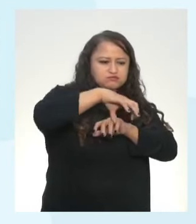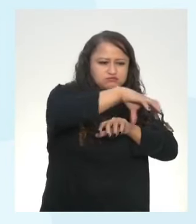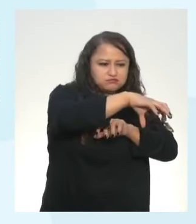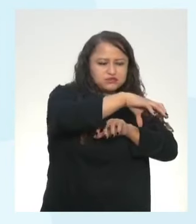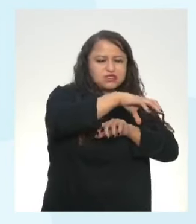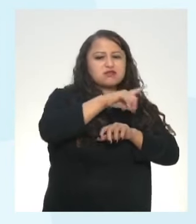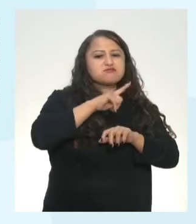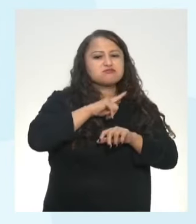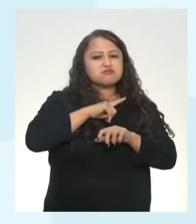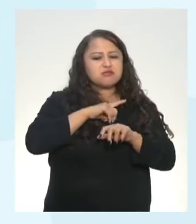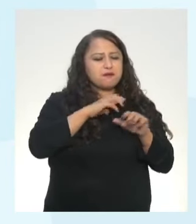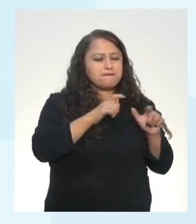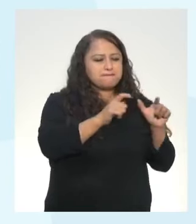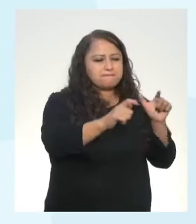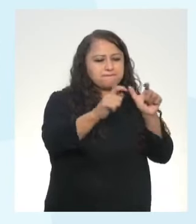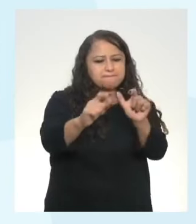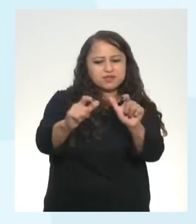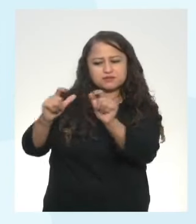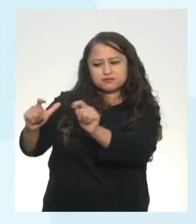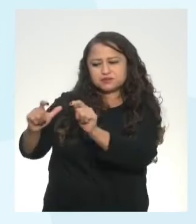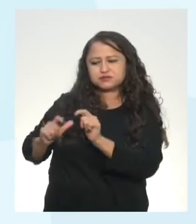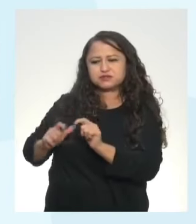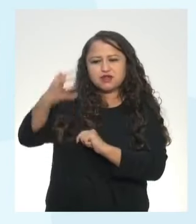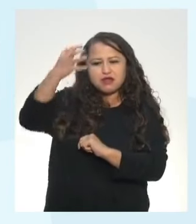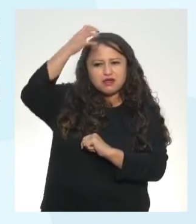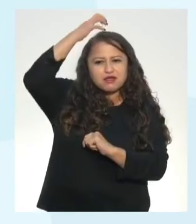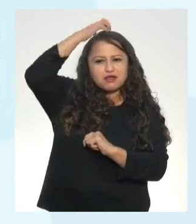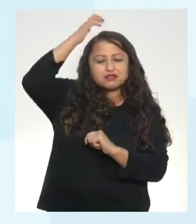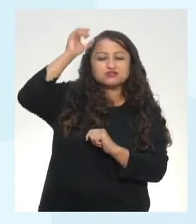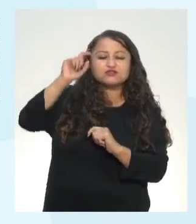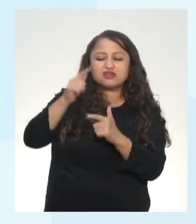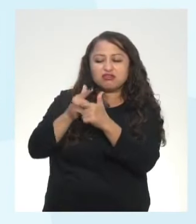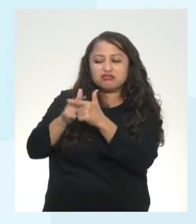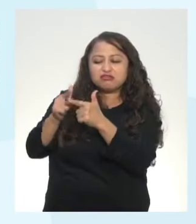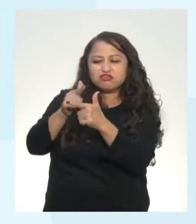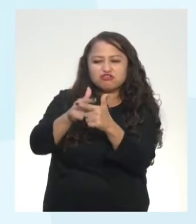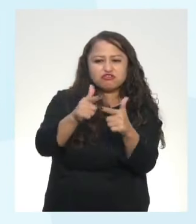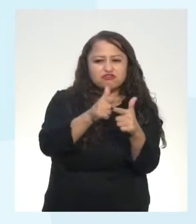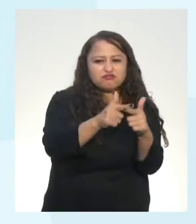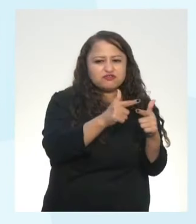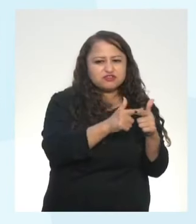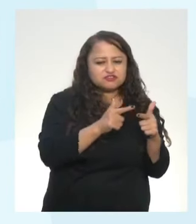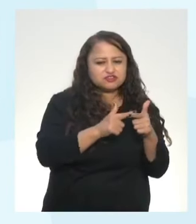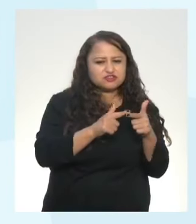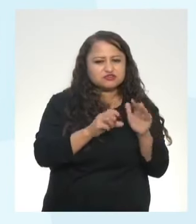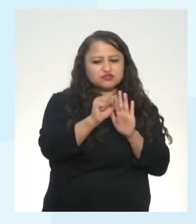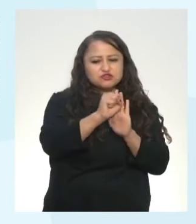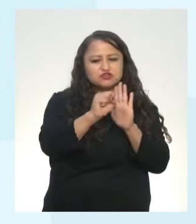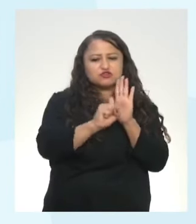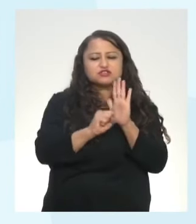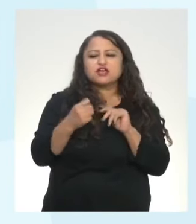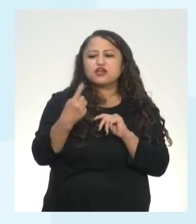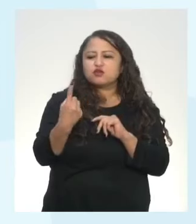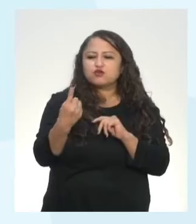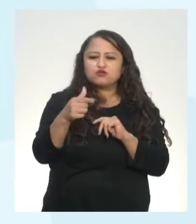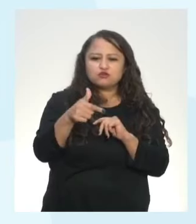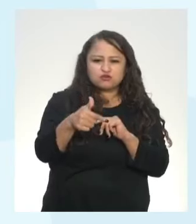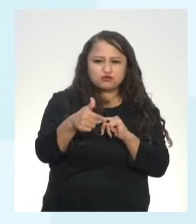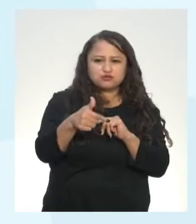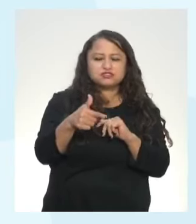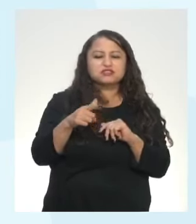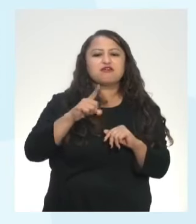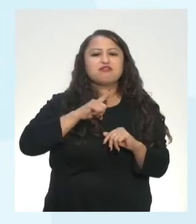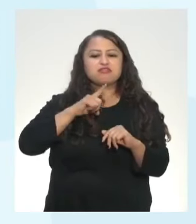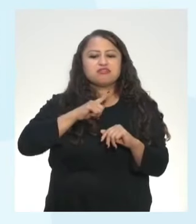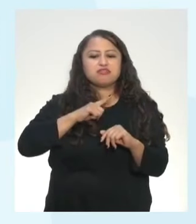ali pequenos reinos, poder fragmentado, tá? No século XII começa aí um